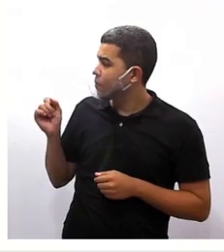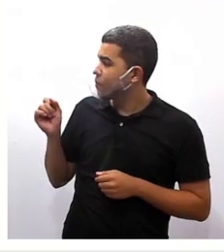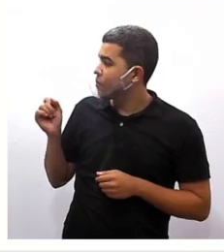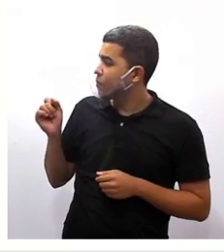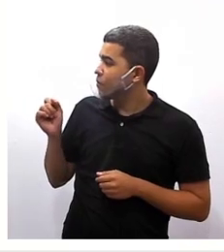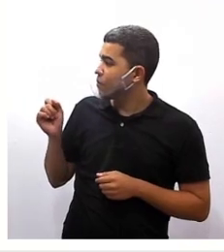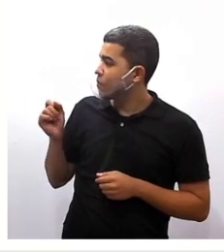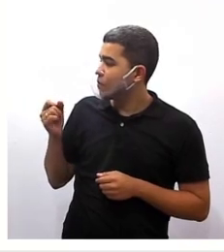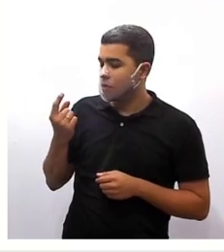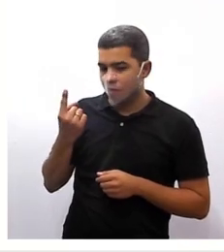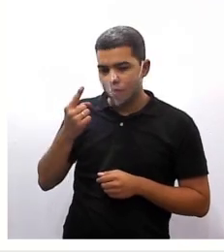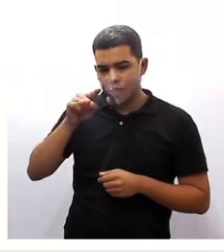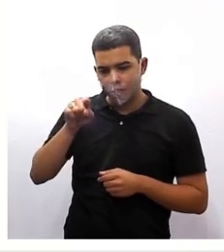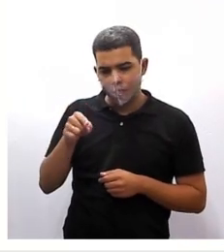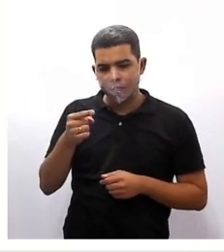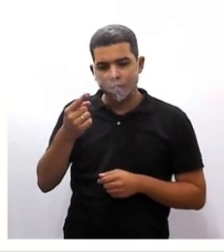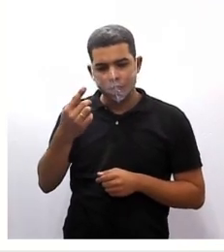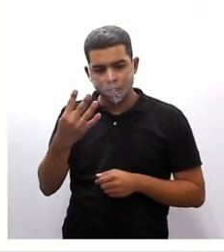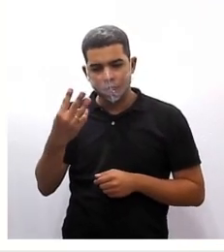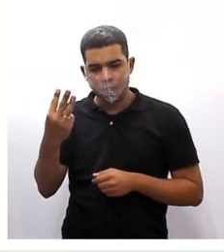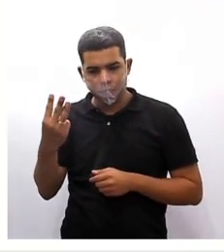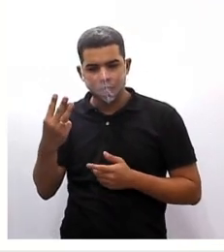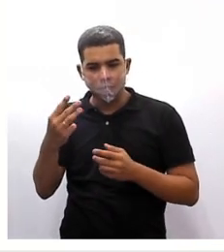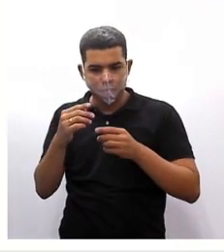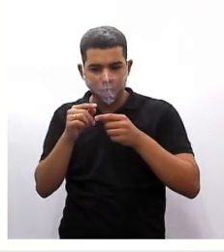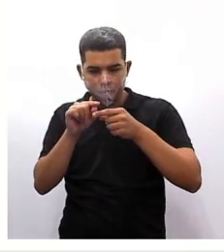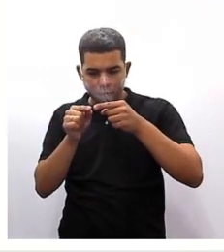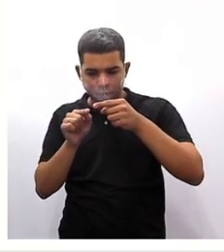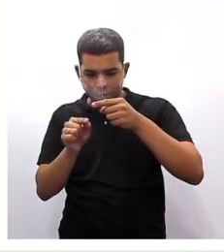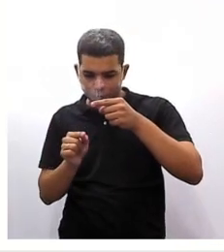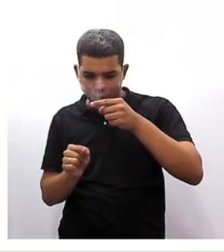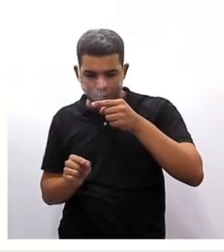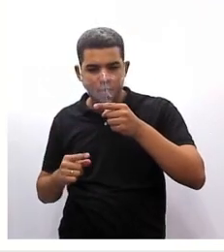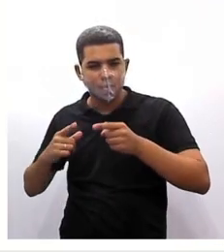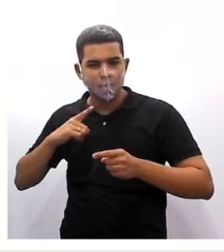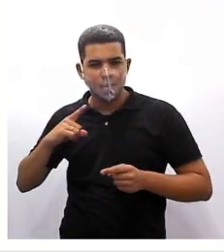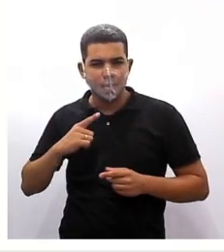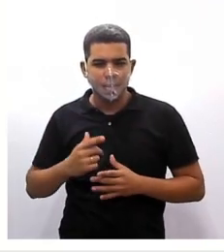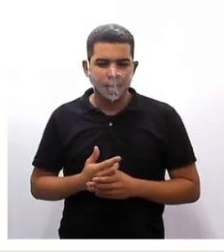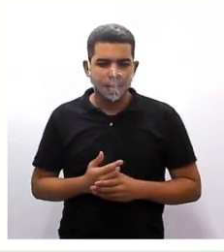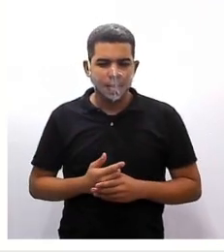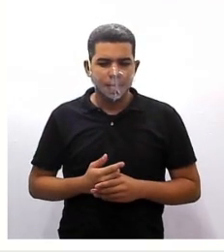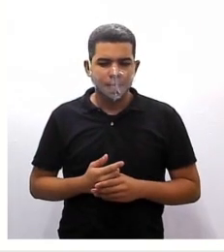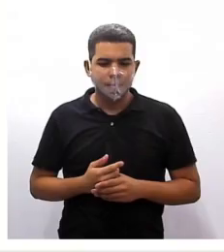vírgula embaixo de vírgula. Massa. E agora? 5,48,